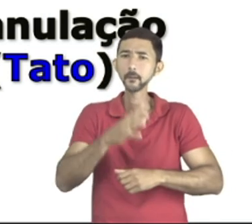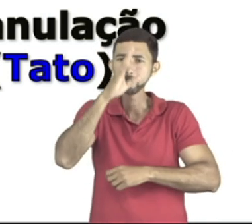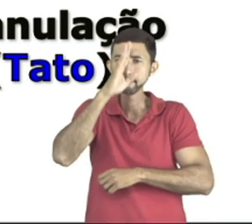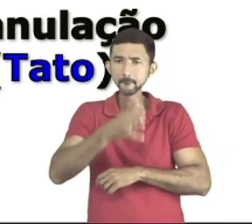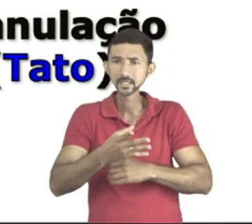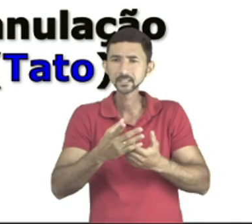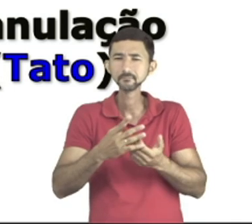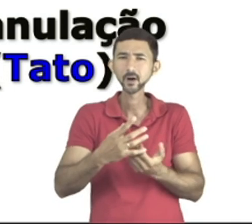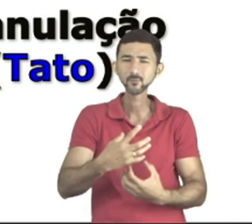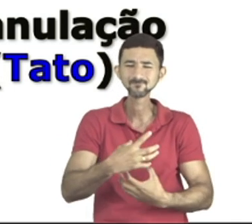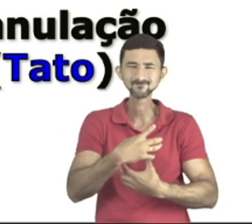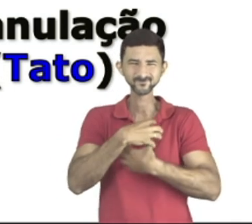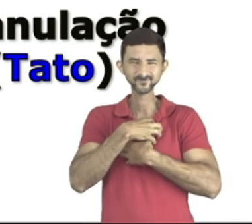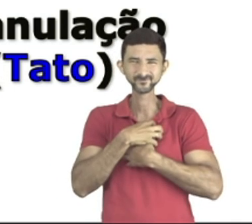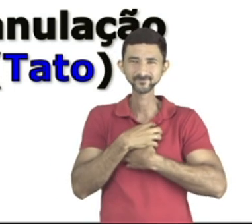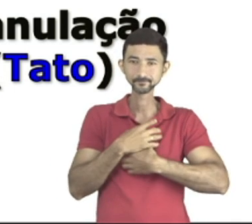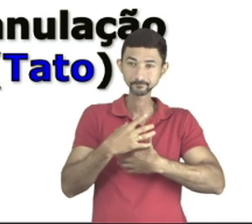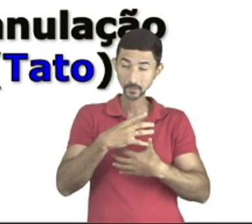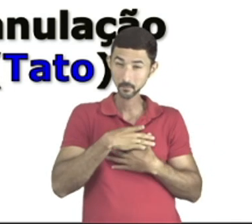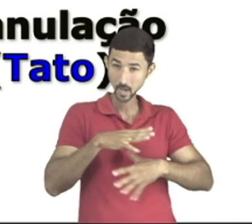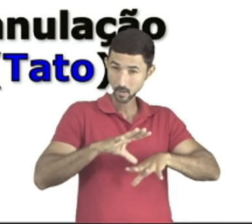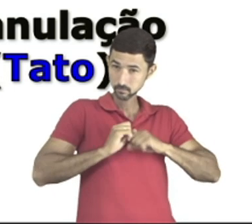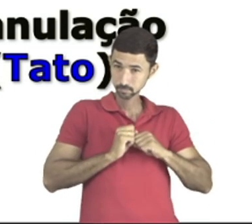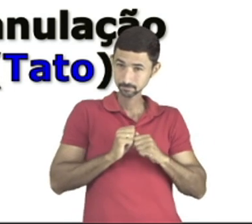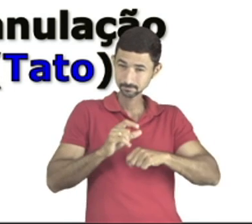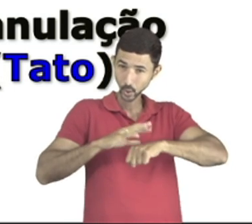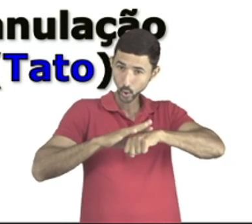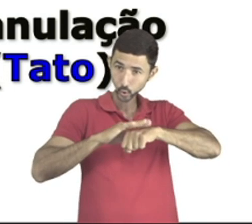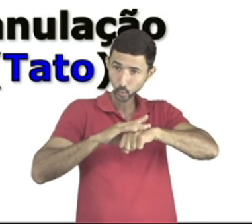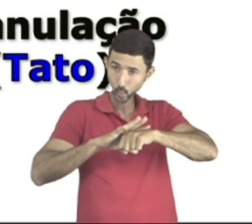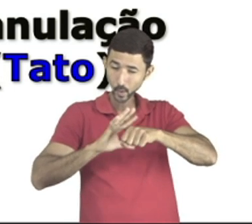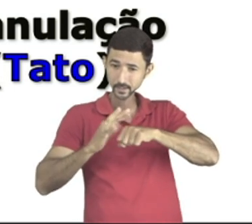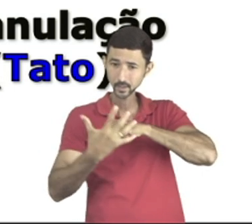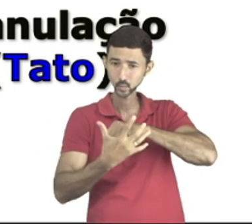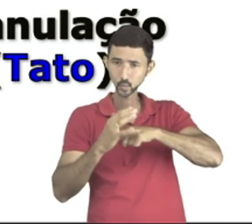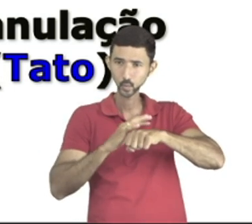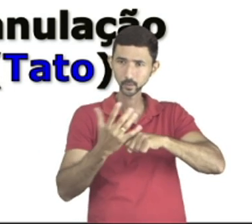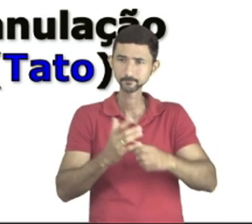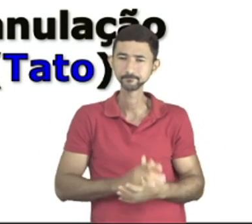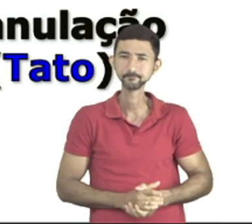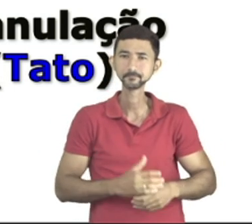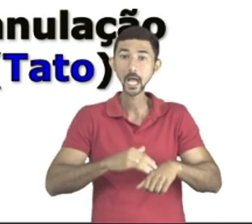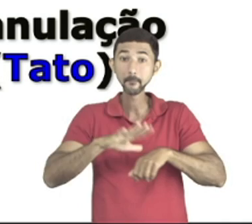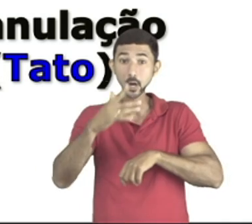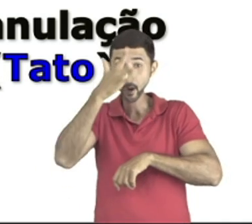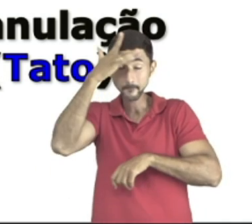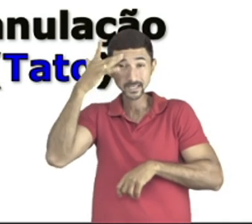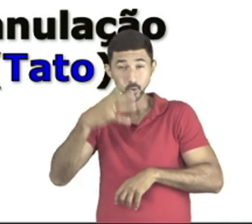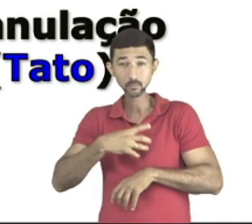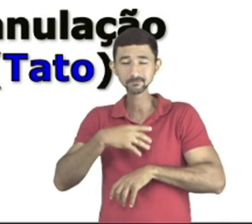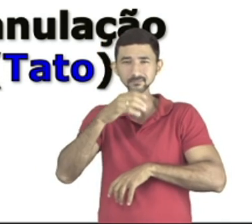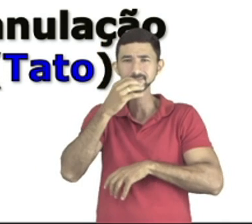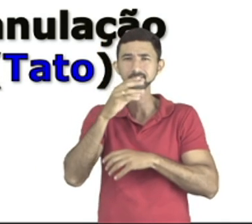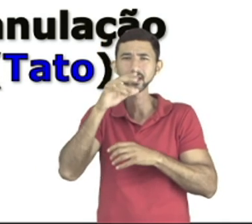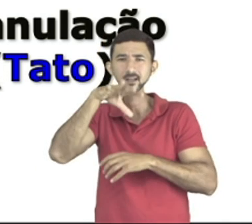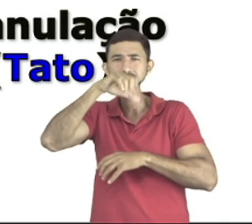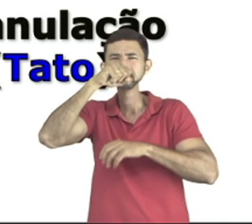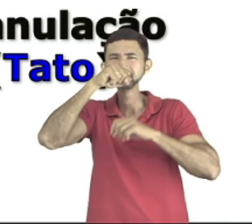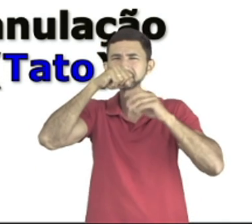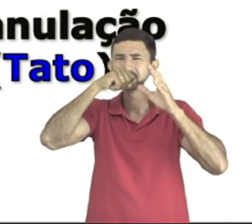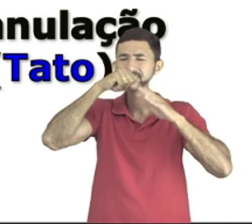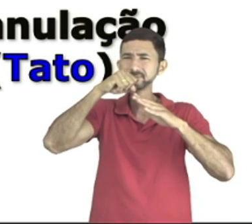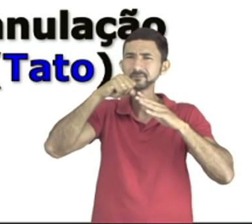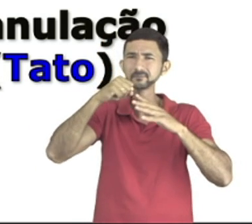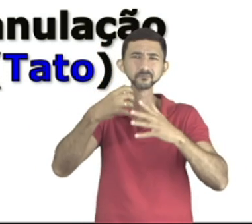principais sintomas da Covid, né, a maioria das pessoas sentiram isso, é quando você perde o olfato e perde